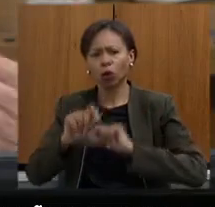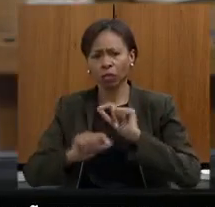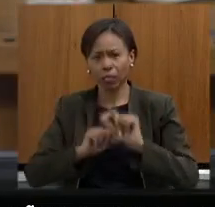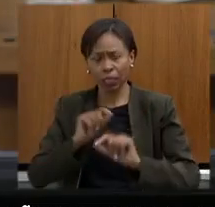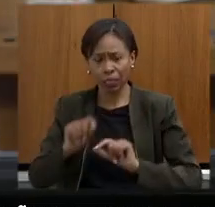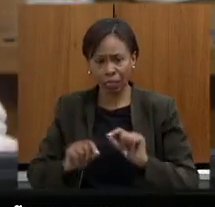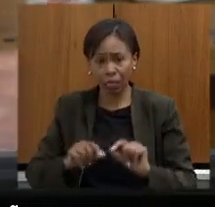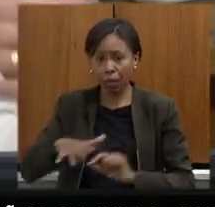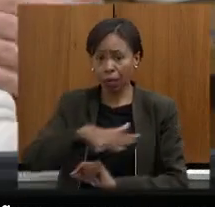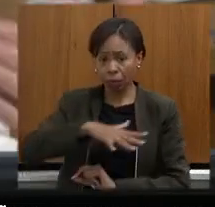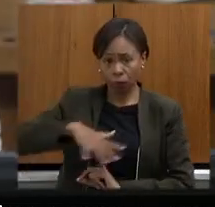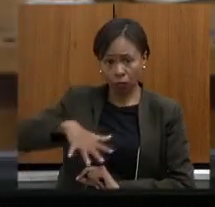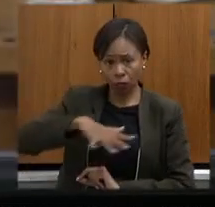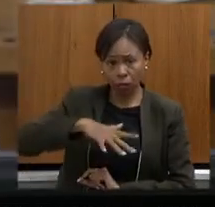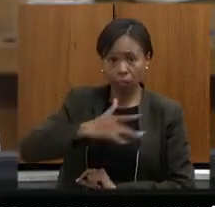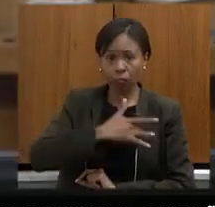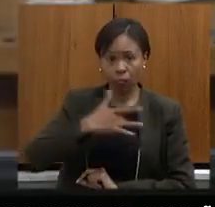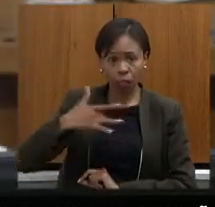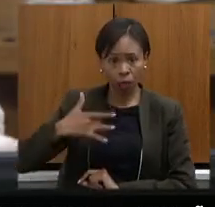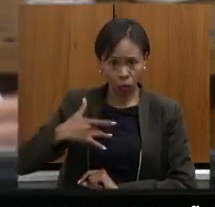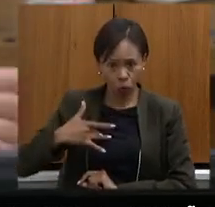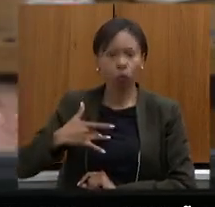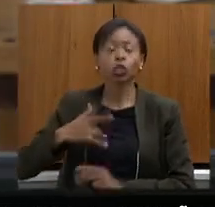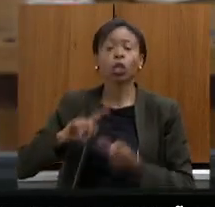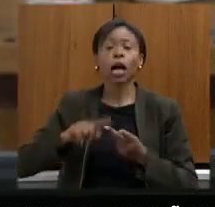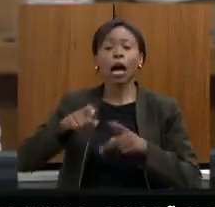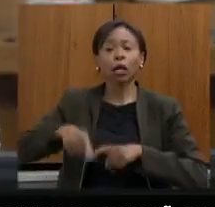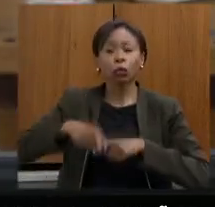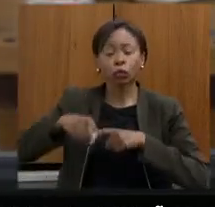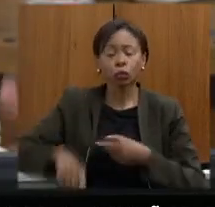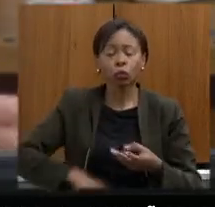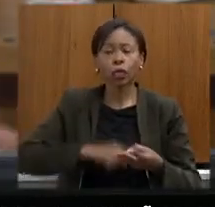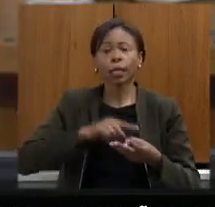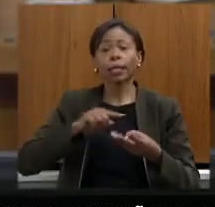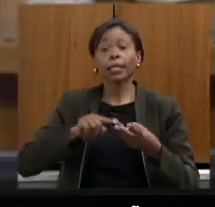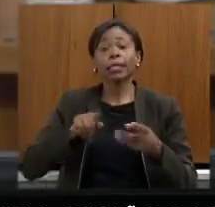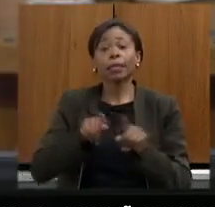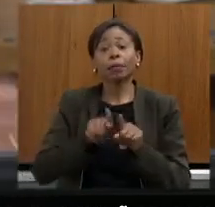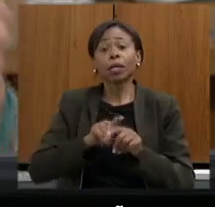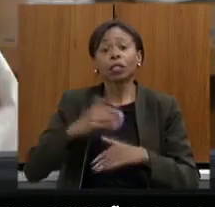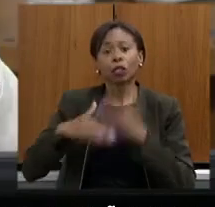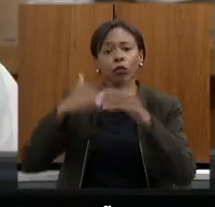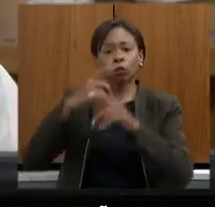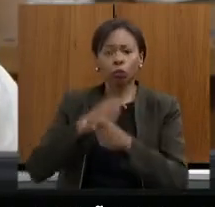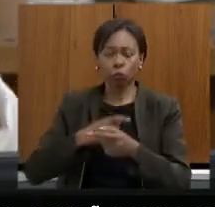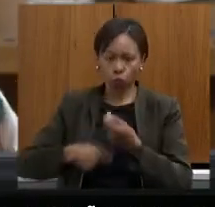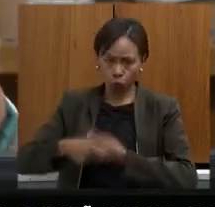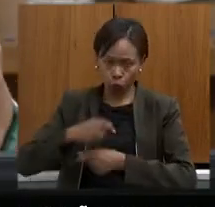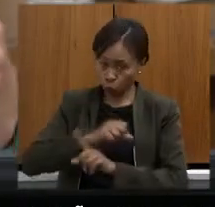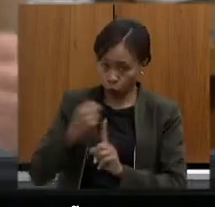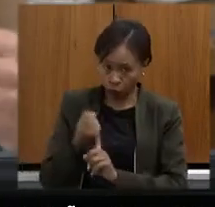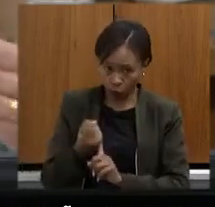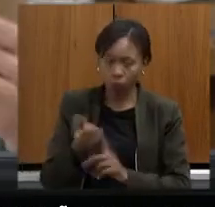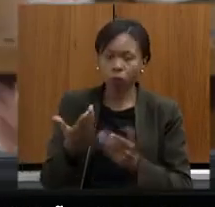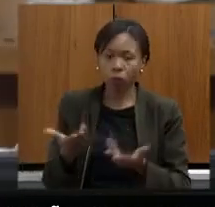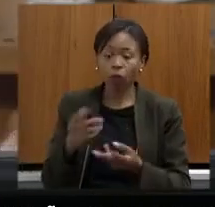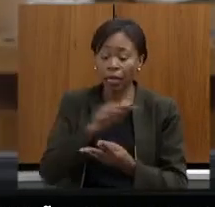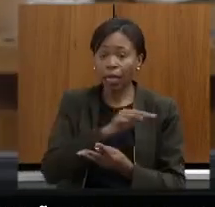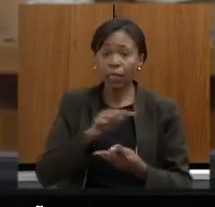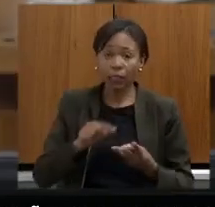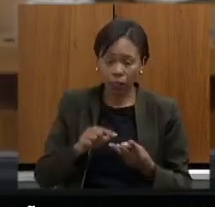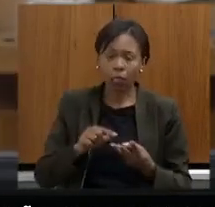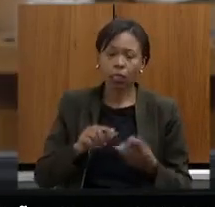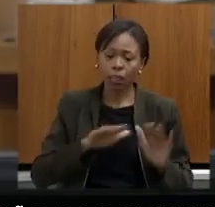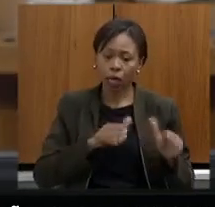para as áreas de saúde de agricultura e também de Desenvolvimento Social então esses são os projetos